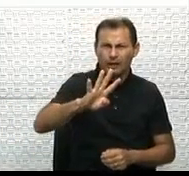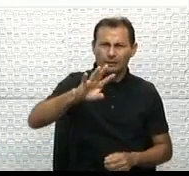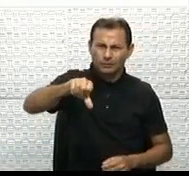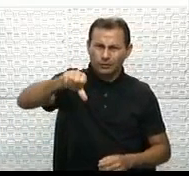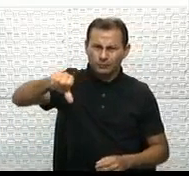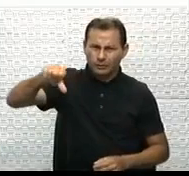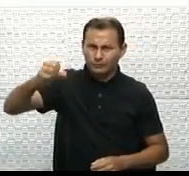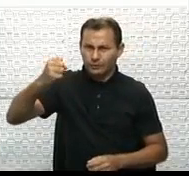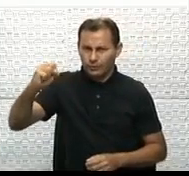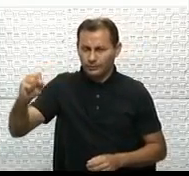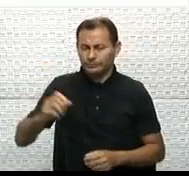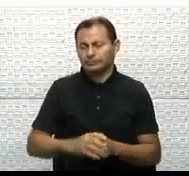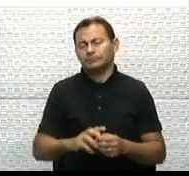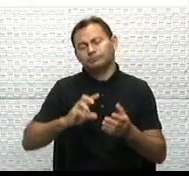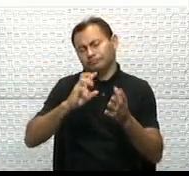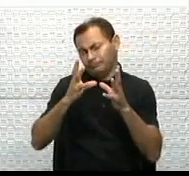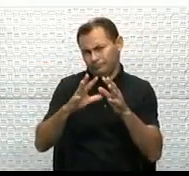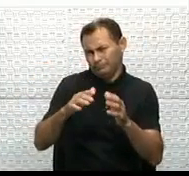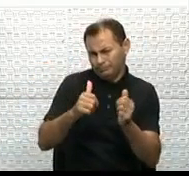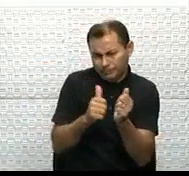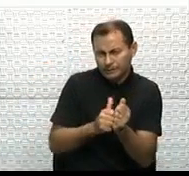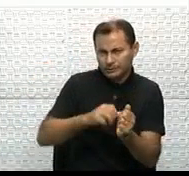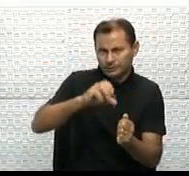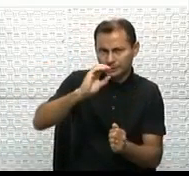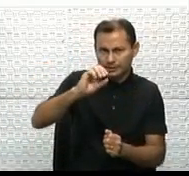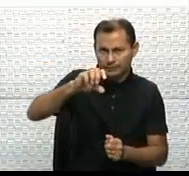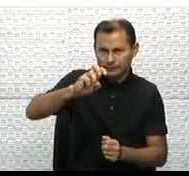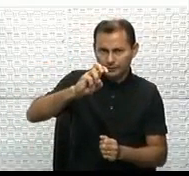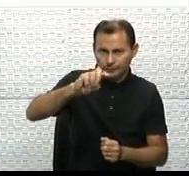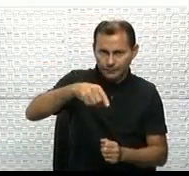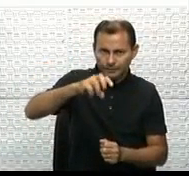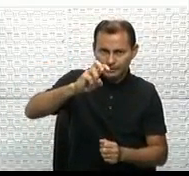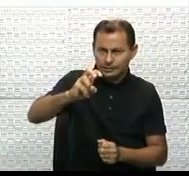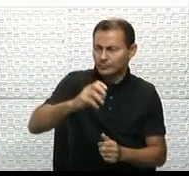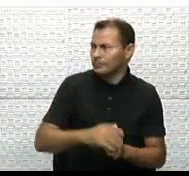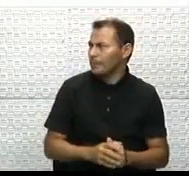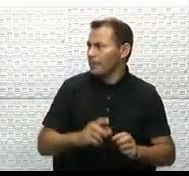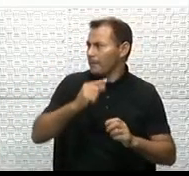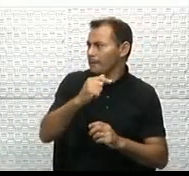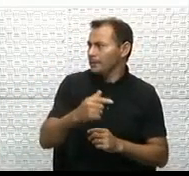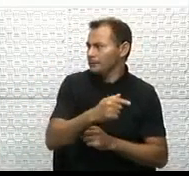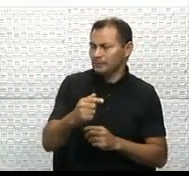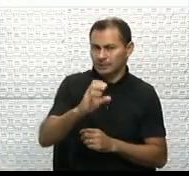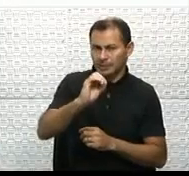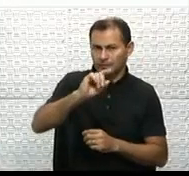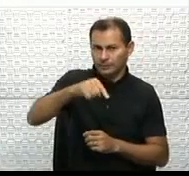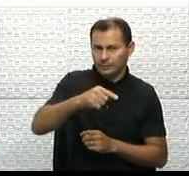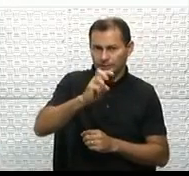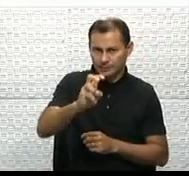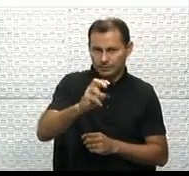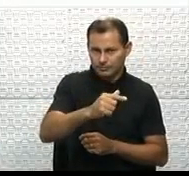0,4998. Aproximadamente 0,5. 1 menos esse valor, 0,5.